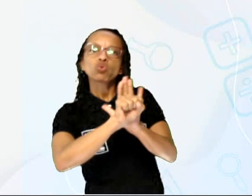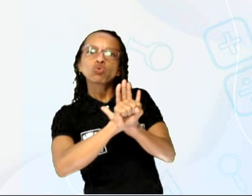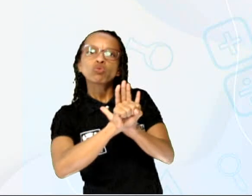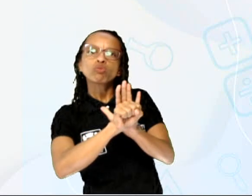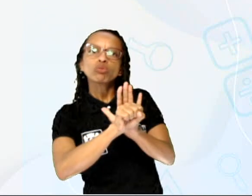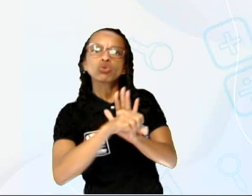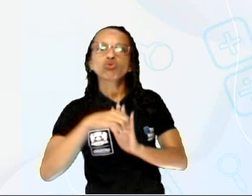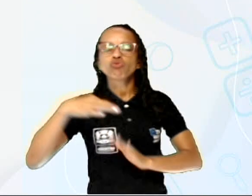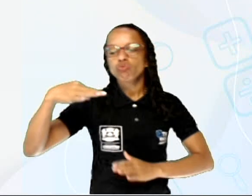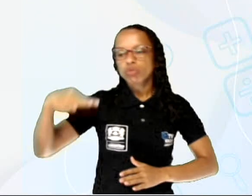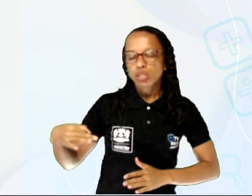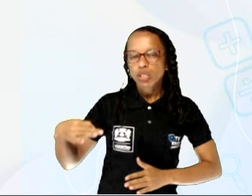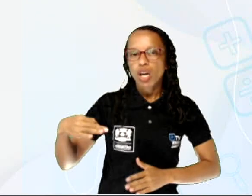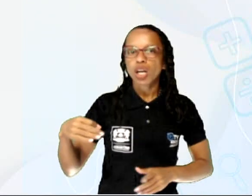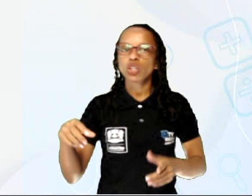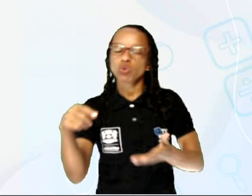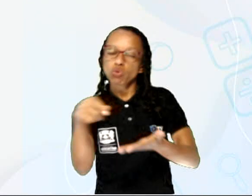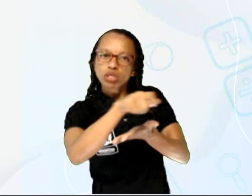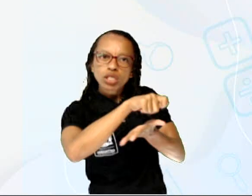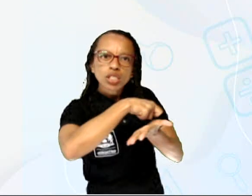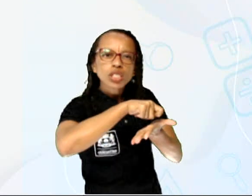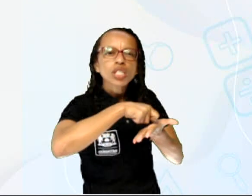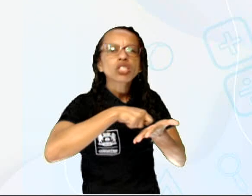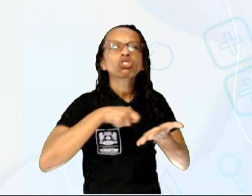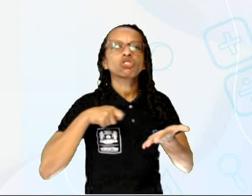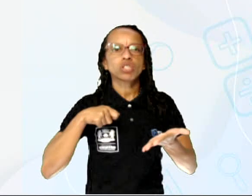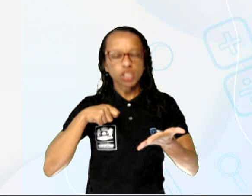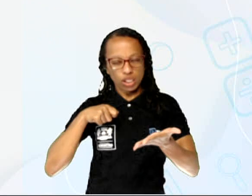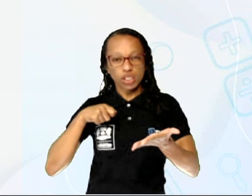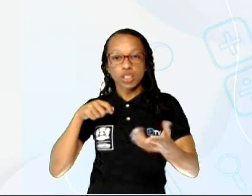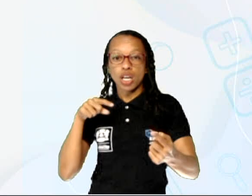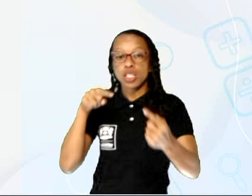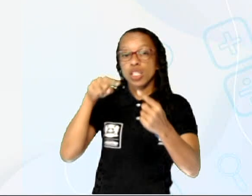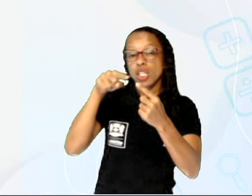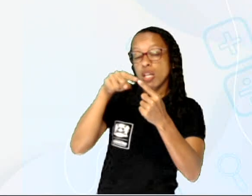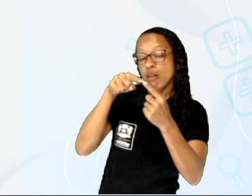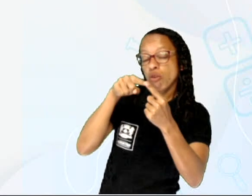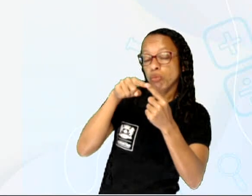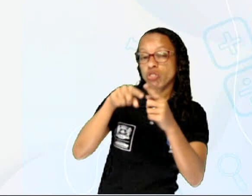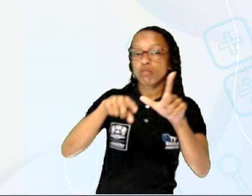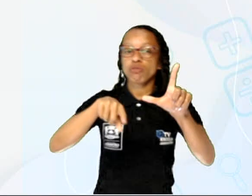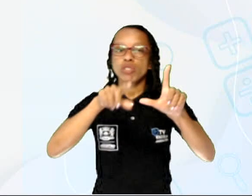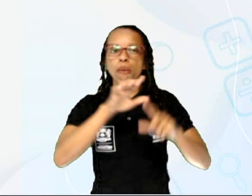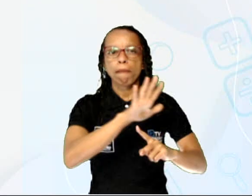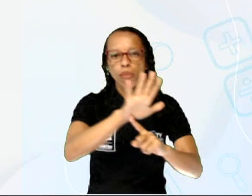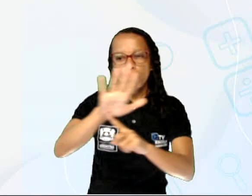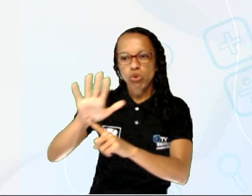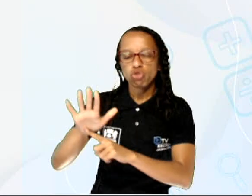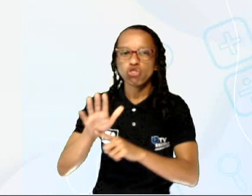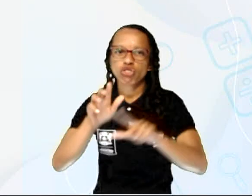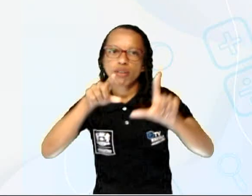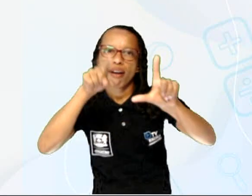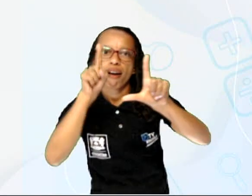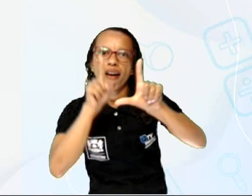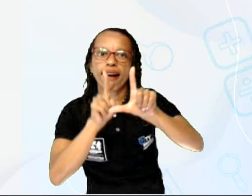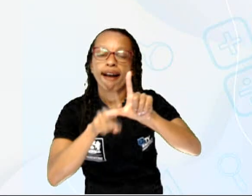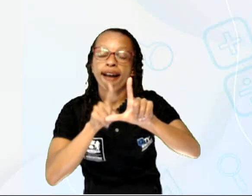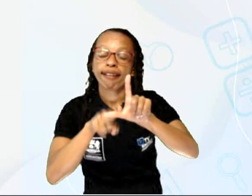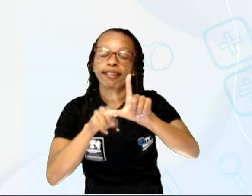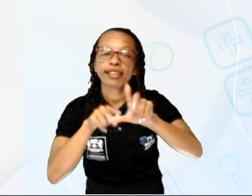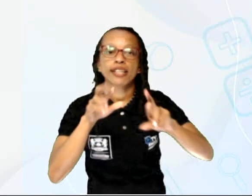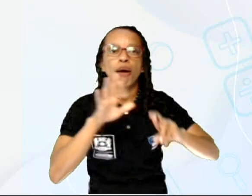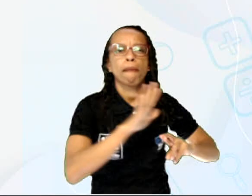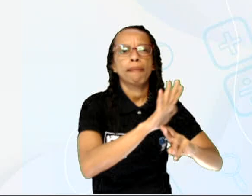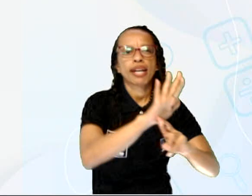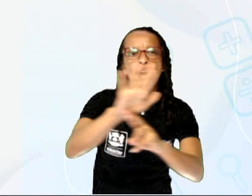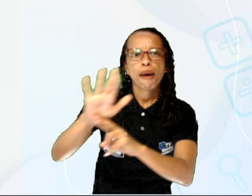letras, para representar o que foi estipulado nas regras de acentuação do idioma. De forma geral, estes acentos são usados para ajudar a